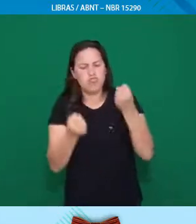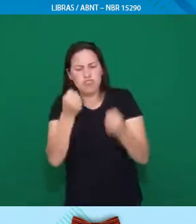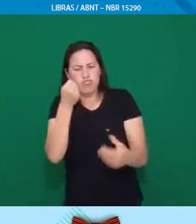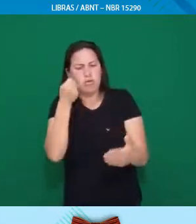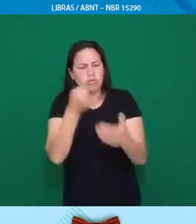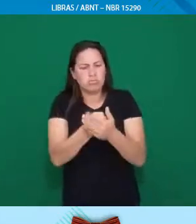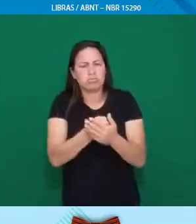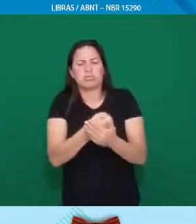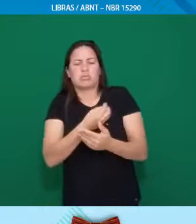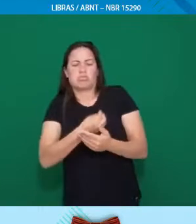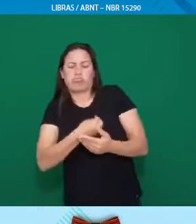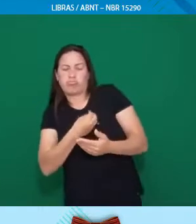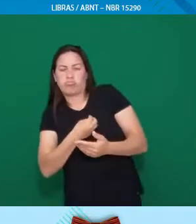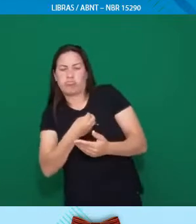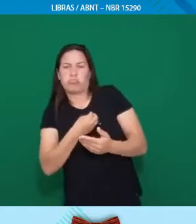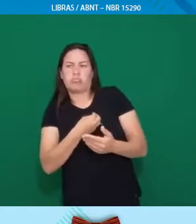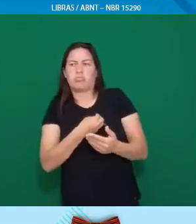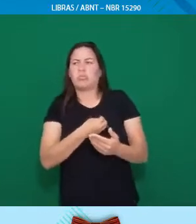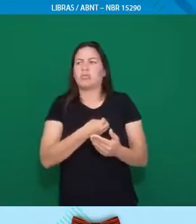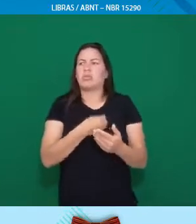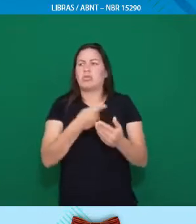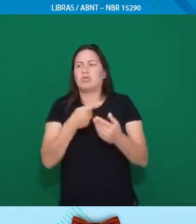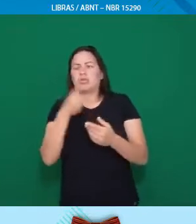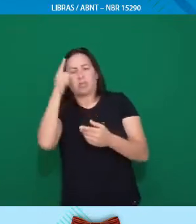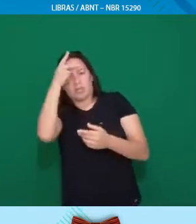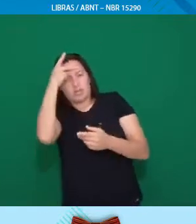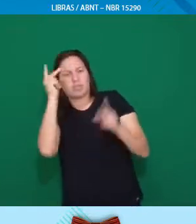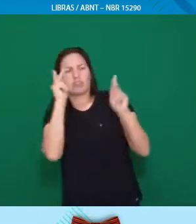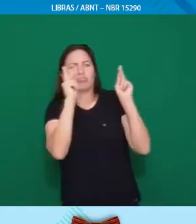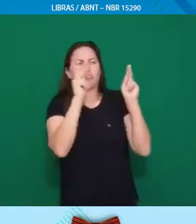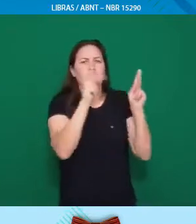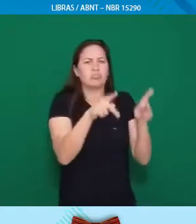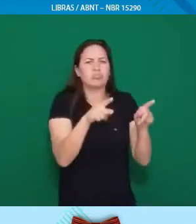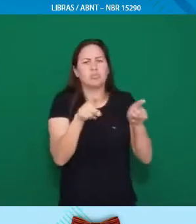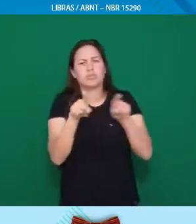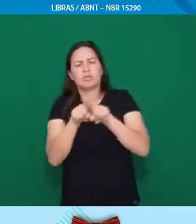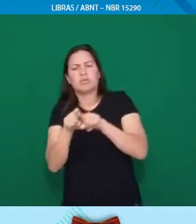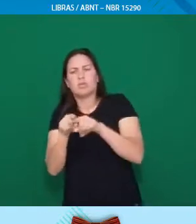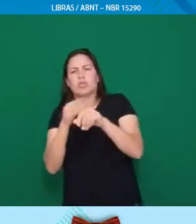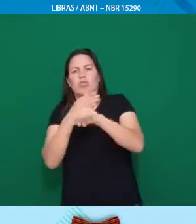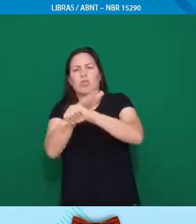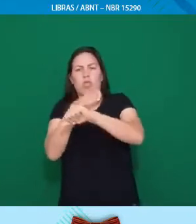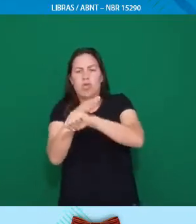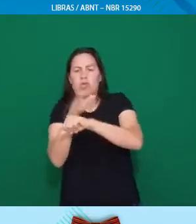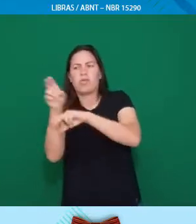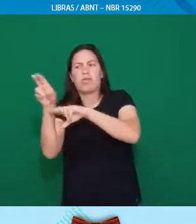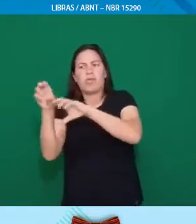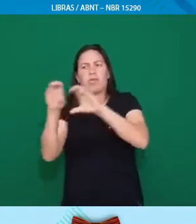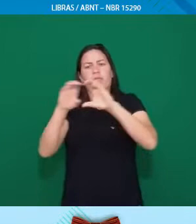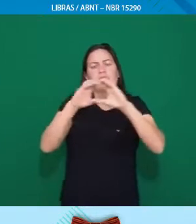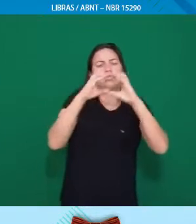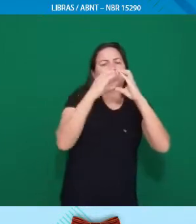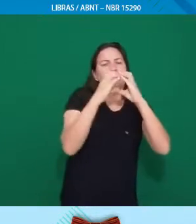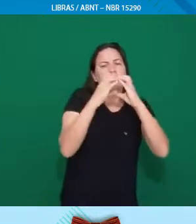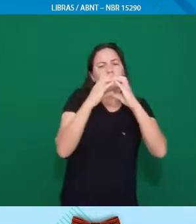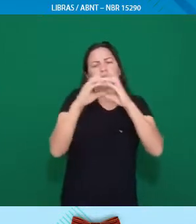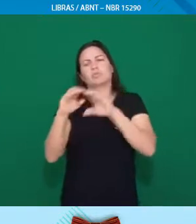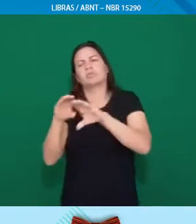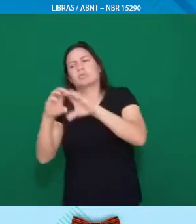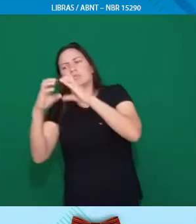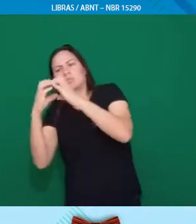todos os dias as moradores que passavam a o prejuízo para a população tanto de bebê quanto que mora ali na